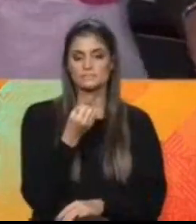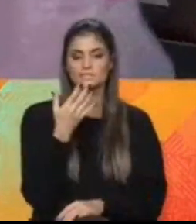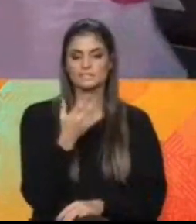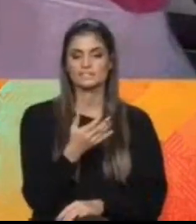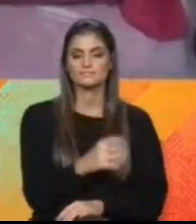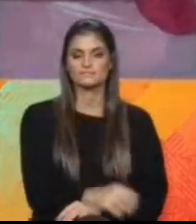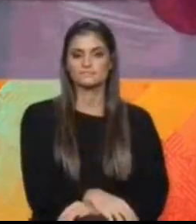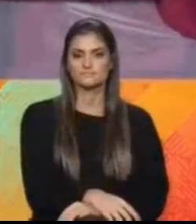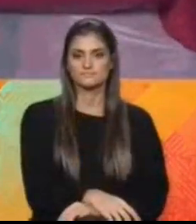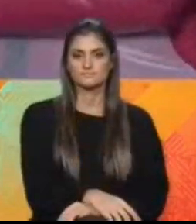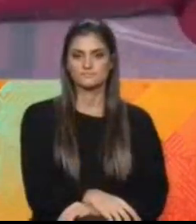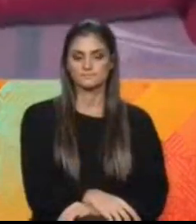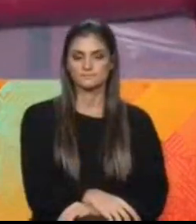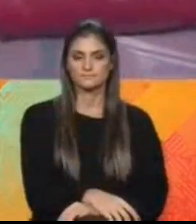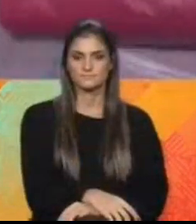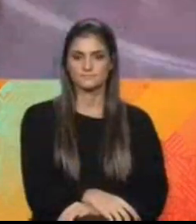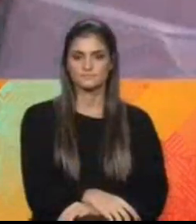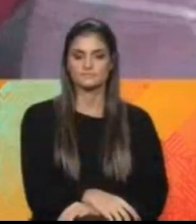simpatia.